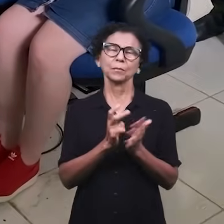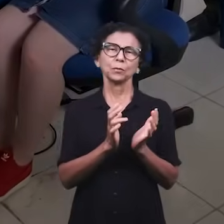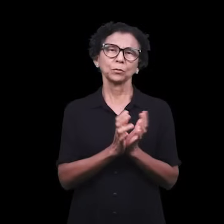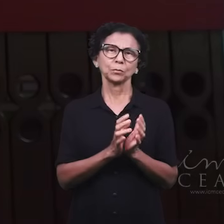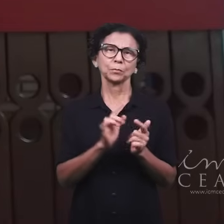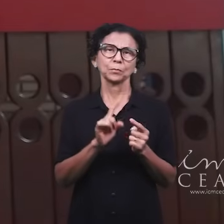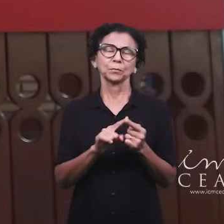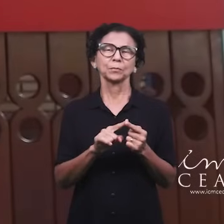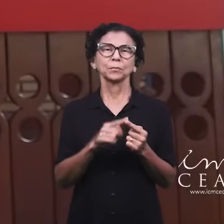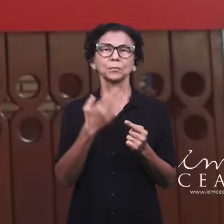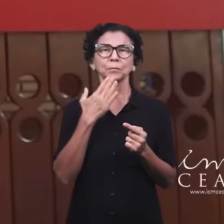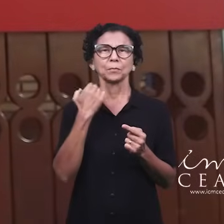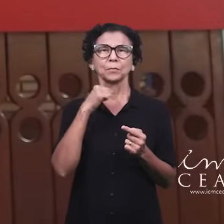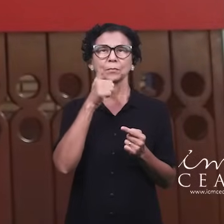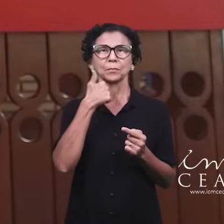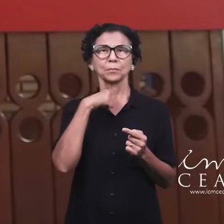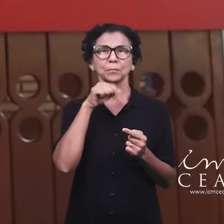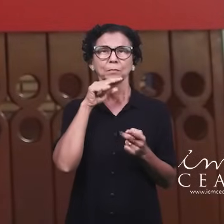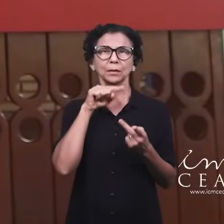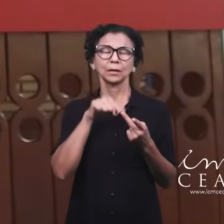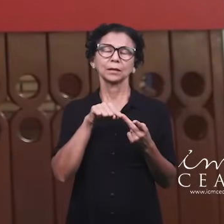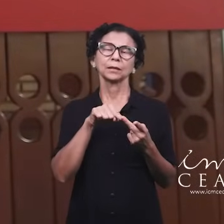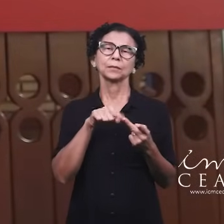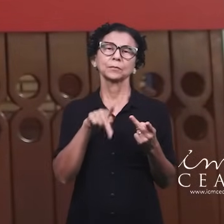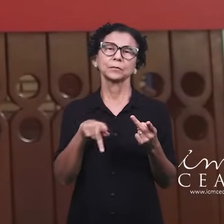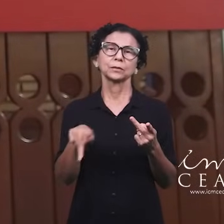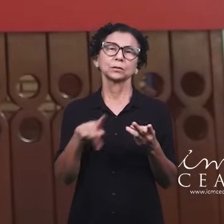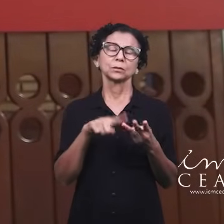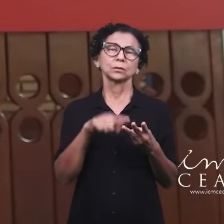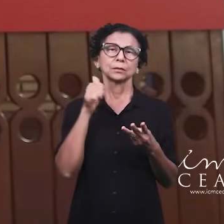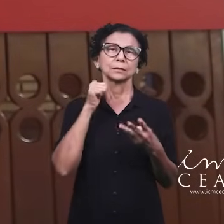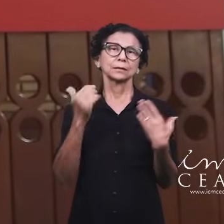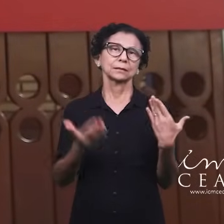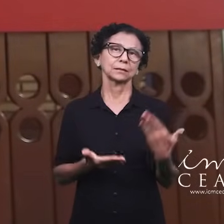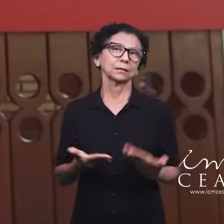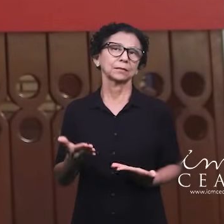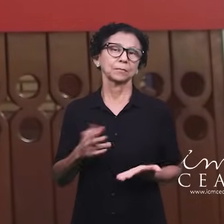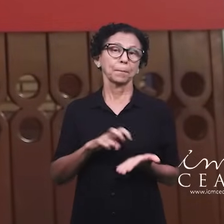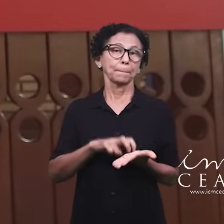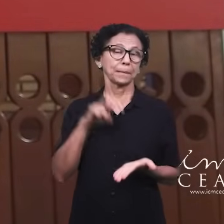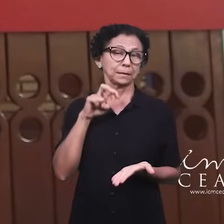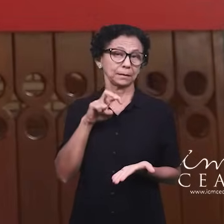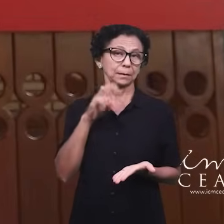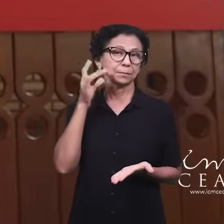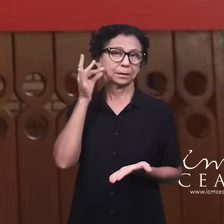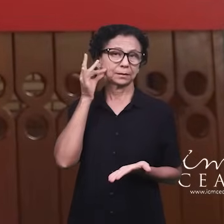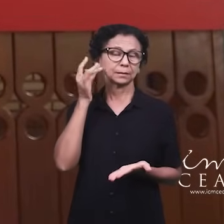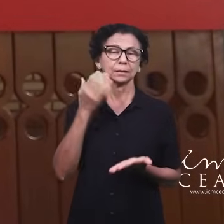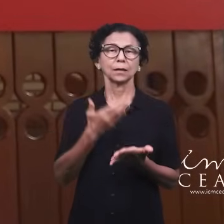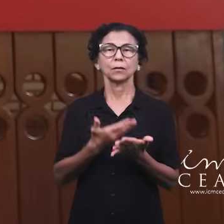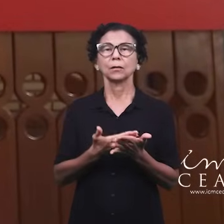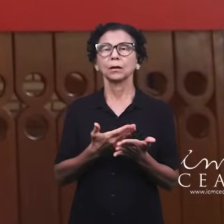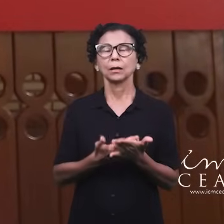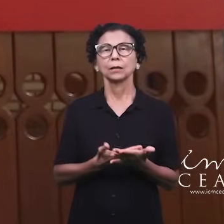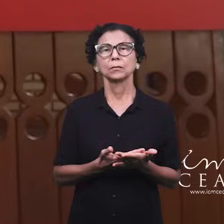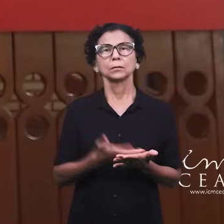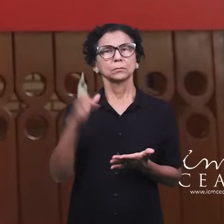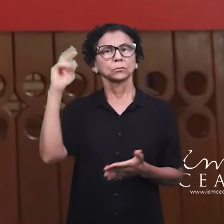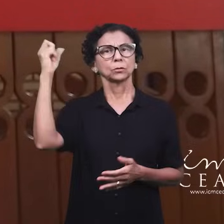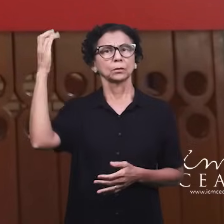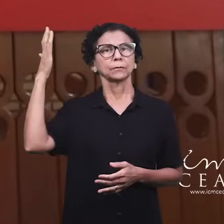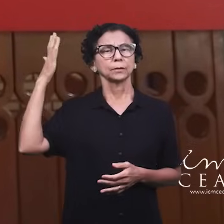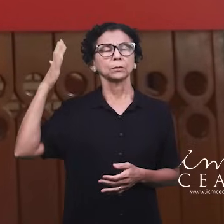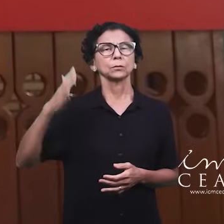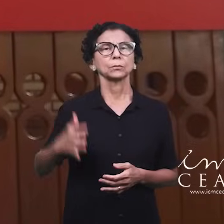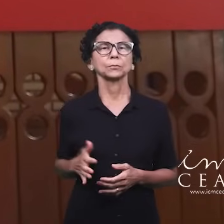de Fortaleza. No período da manhã, os pastores da região trouxeram aulas que foram direcionadas pelo Senhor.